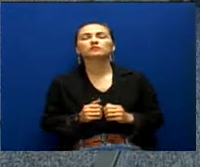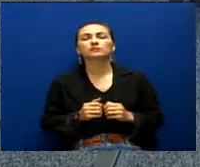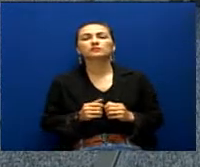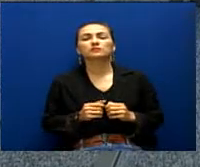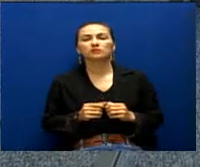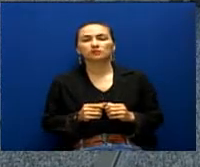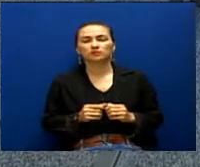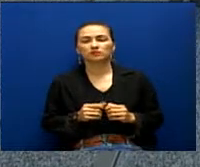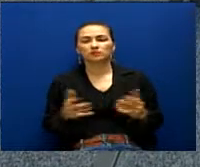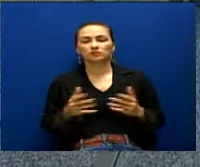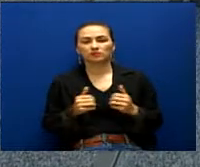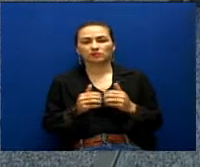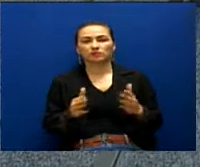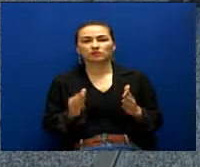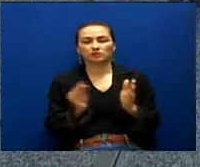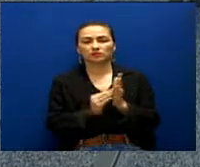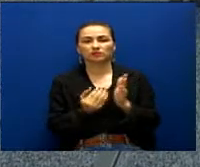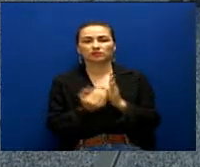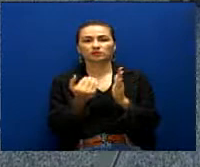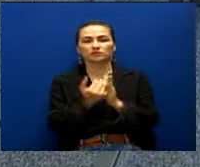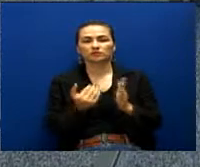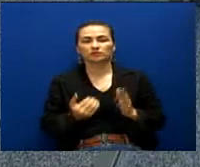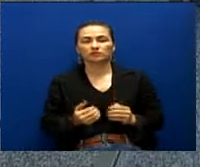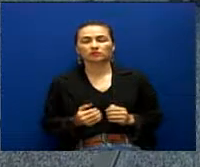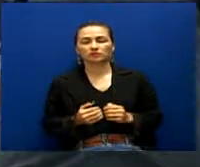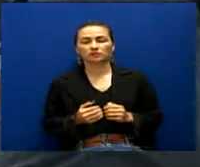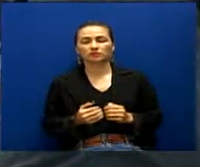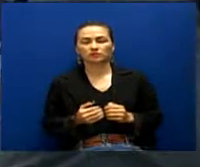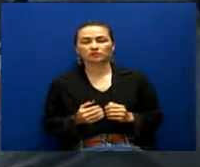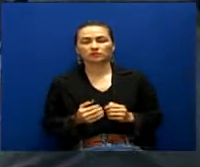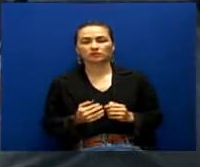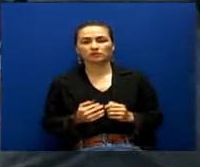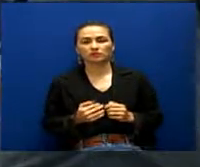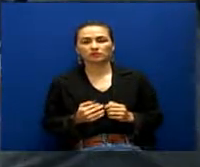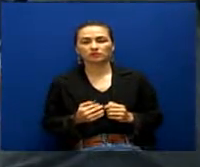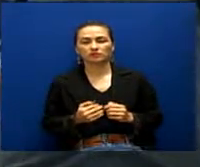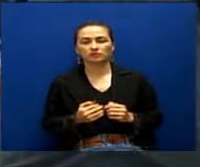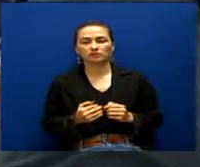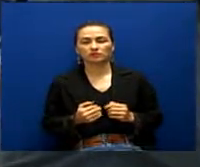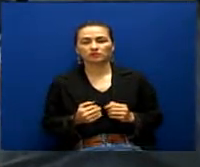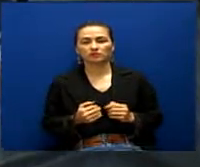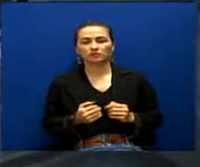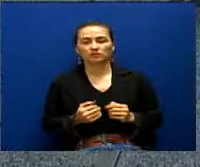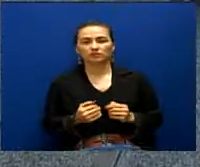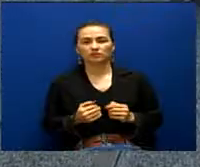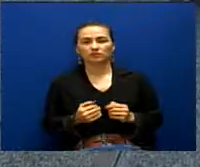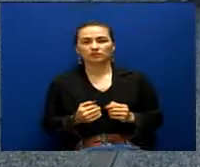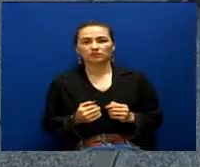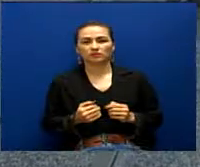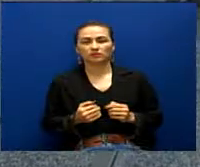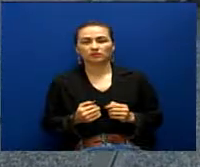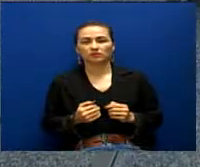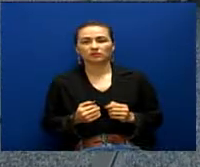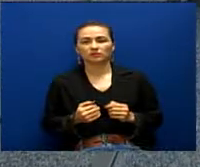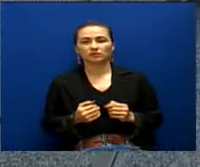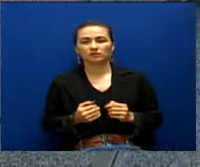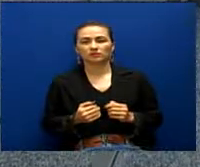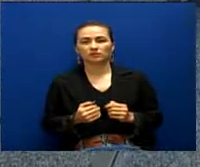vamos começar pelas emendas que... Não, agora nós vamos votar conjuntamente todas. Você canta as emendas?